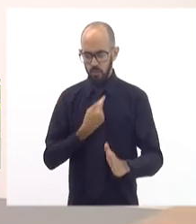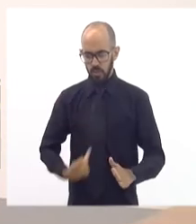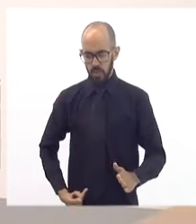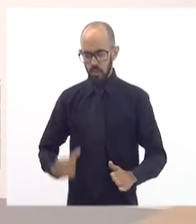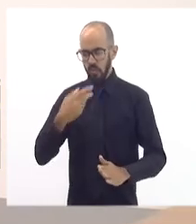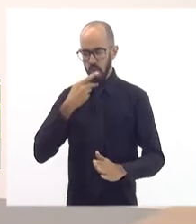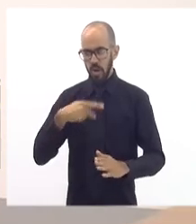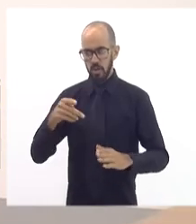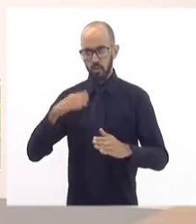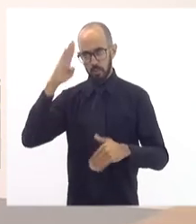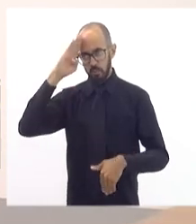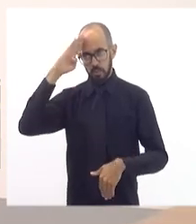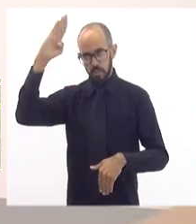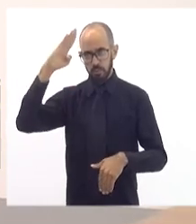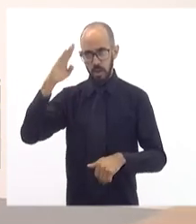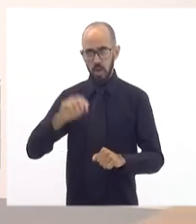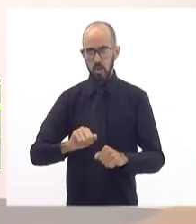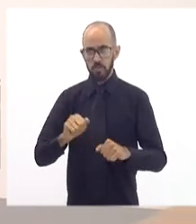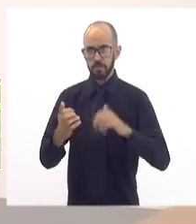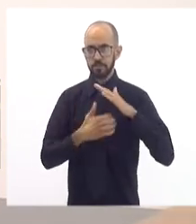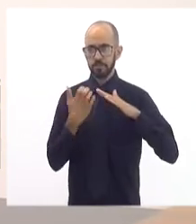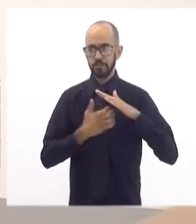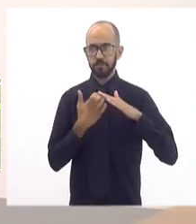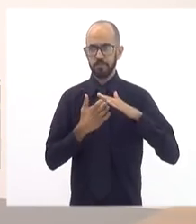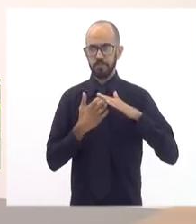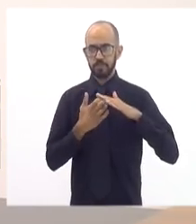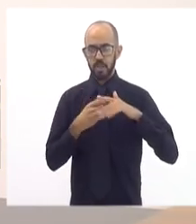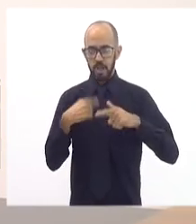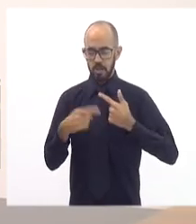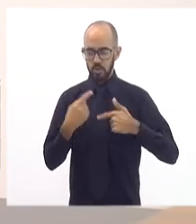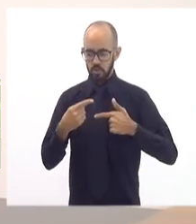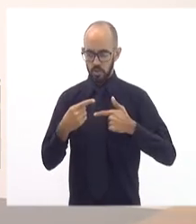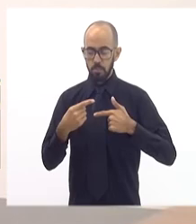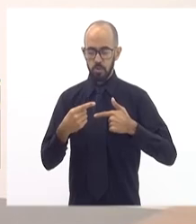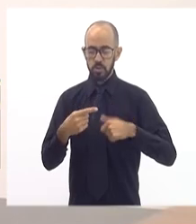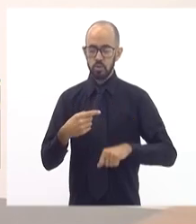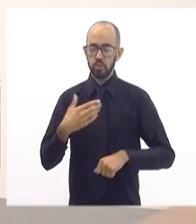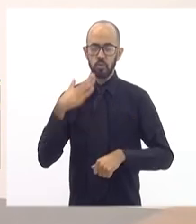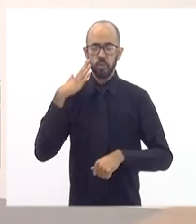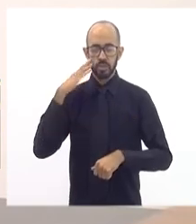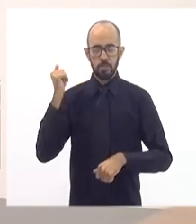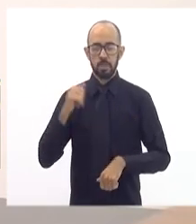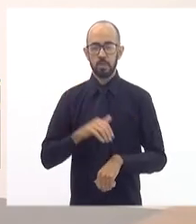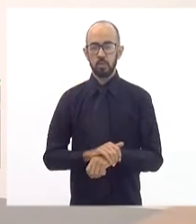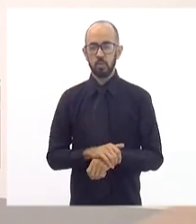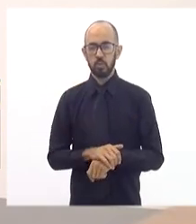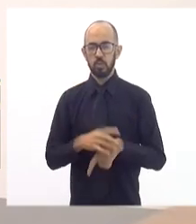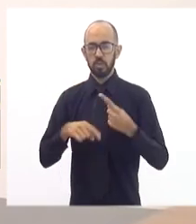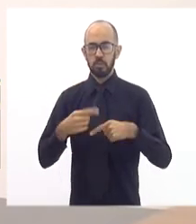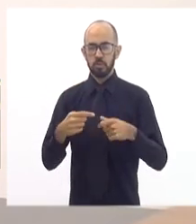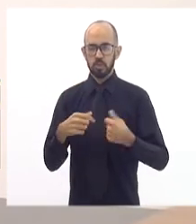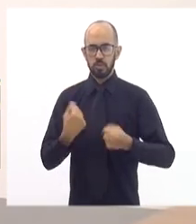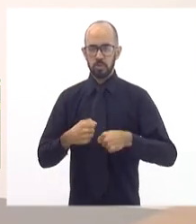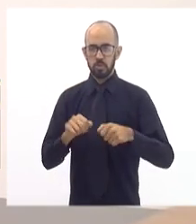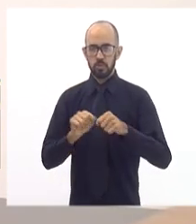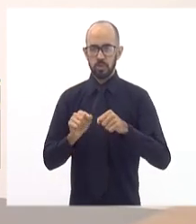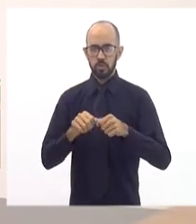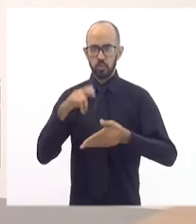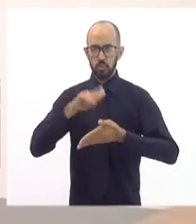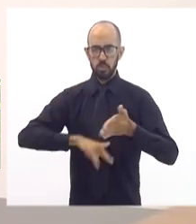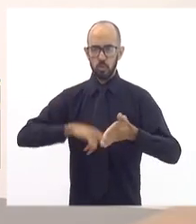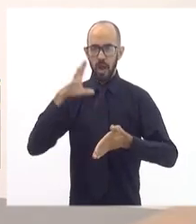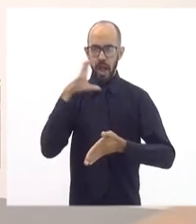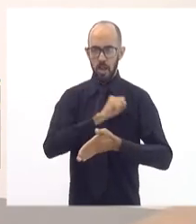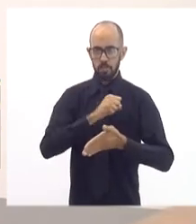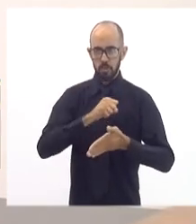dando prioridade para o empreendimento Aí sim a gente veio saber desse empreendimento logo em seguida tivemos que fazer um documento rápido